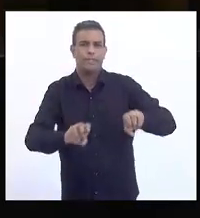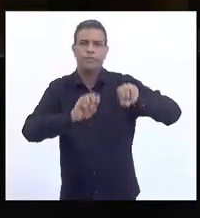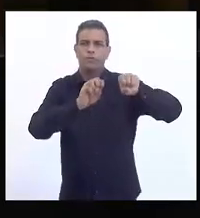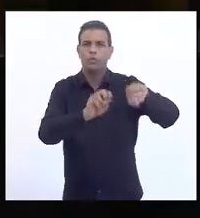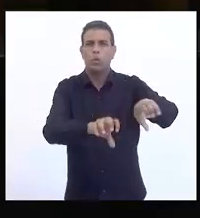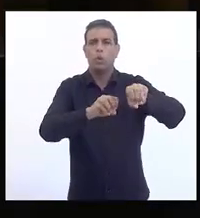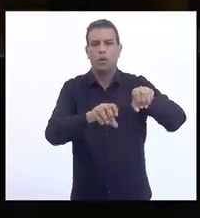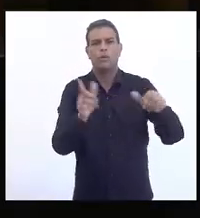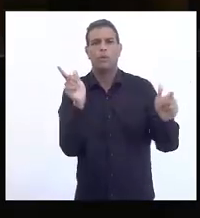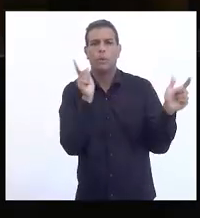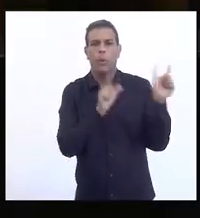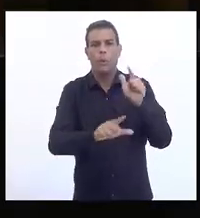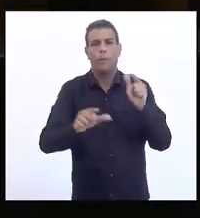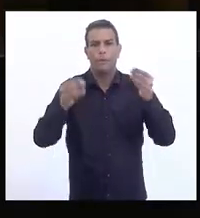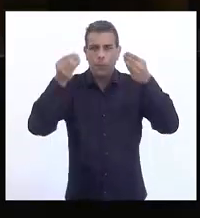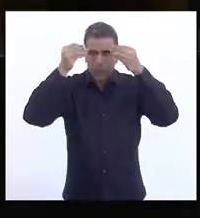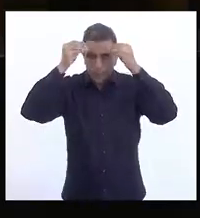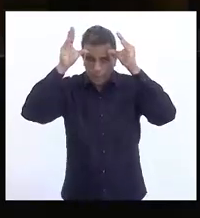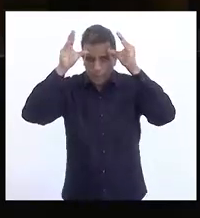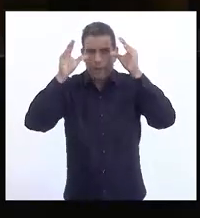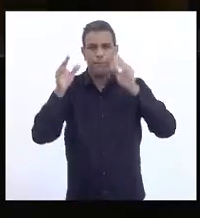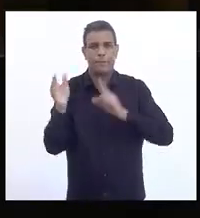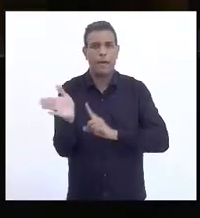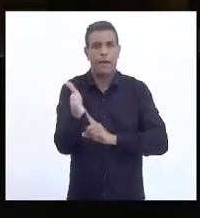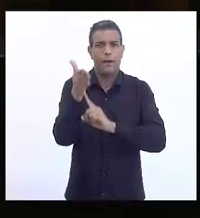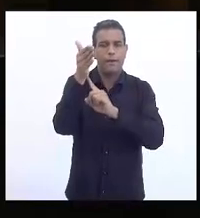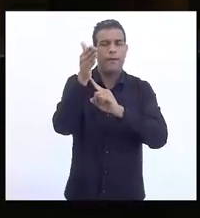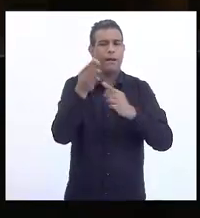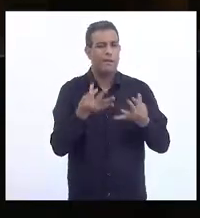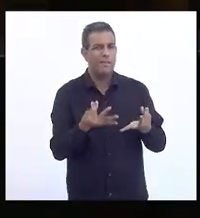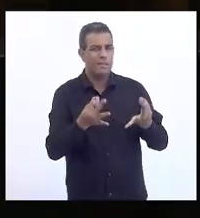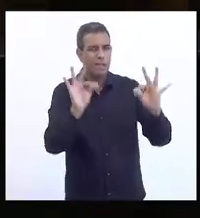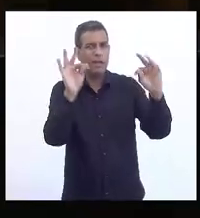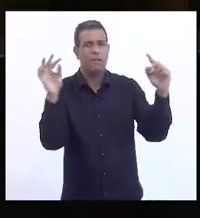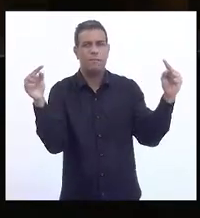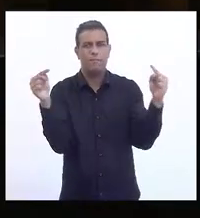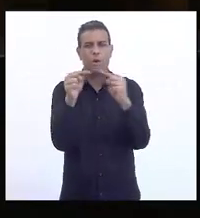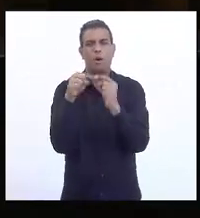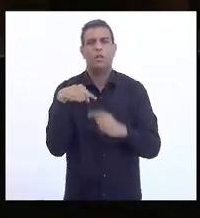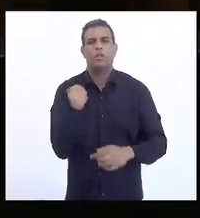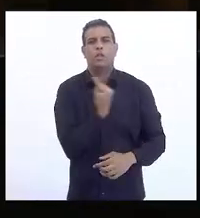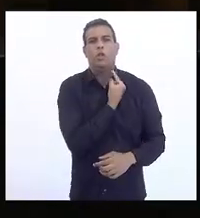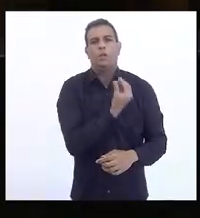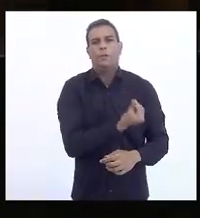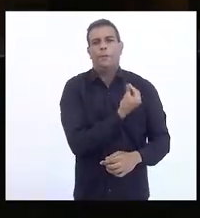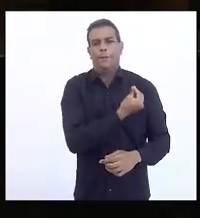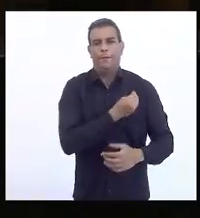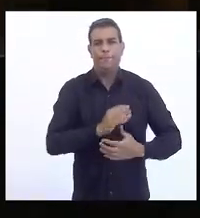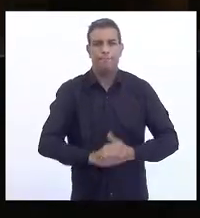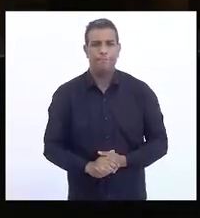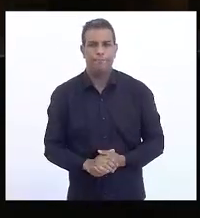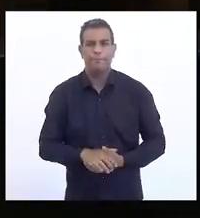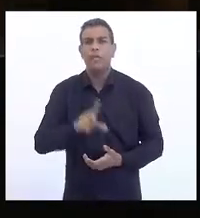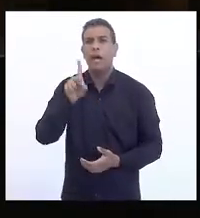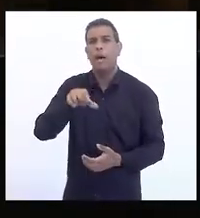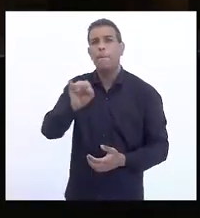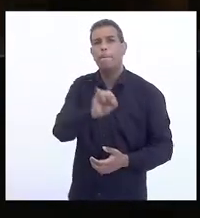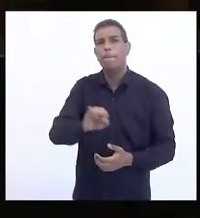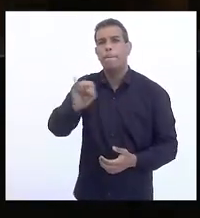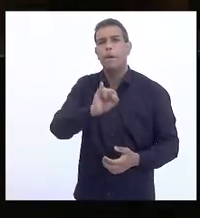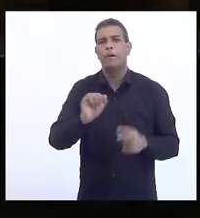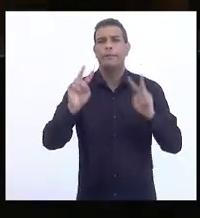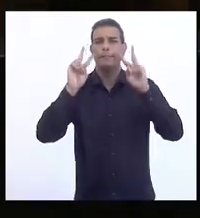acesso ao conhecimento, à ciência e à tecnologia é fundamental. Outro ponto importante que gostaria de